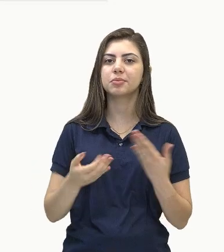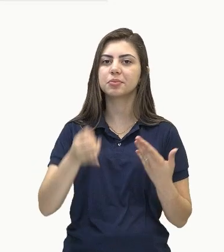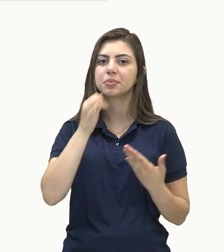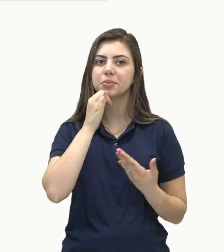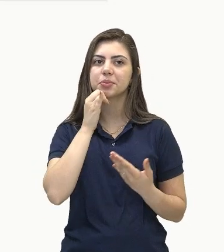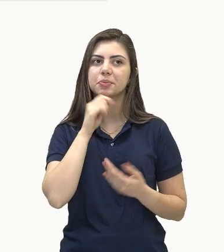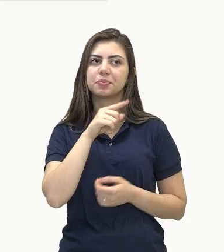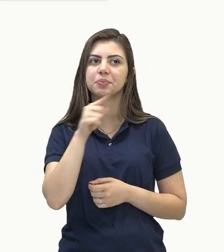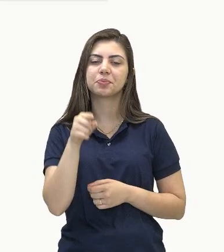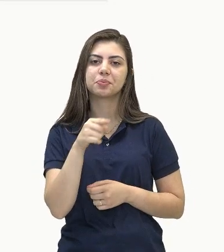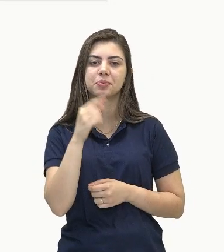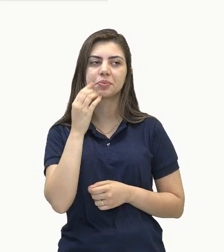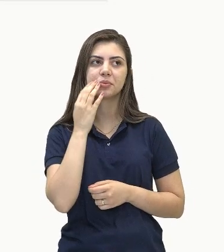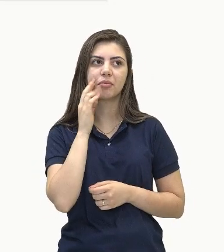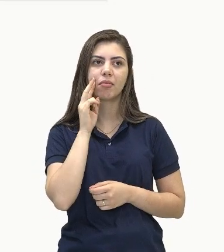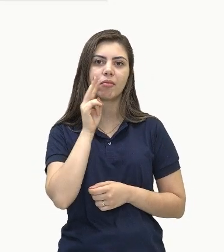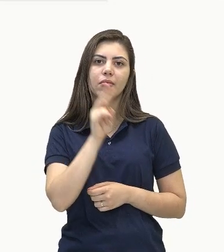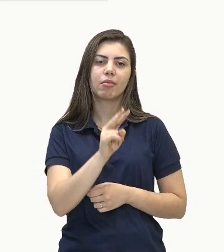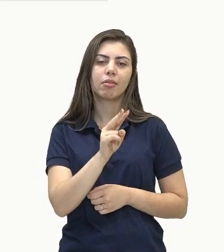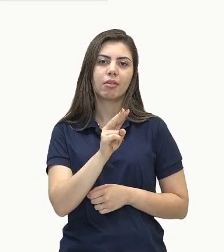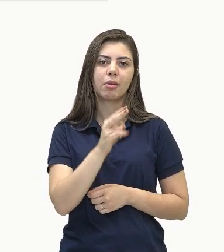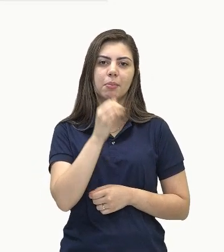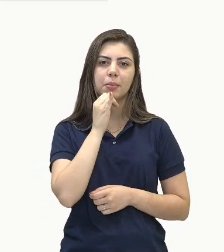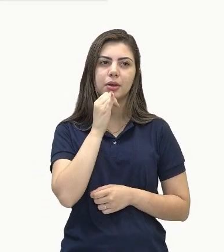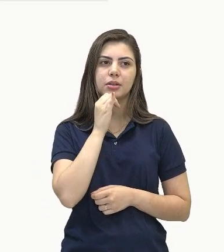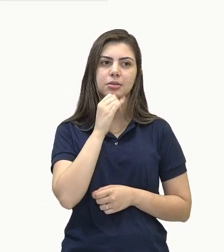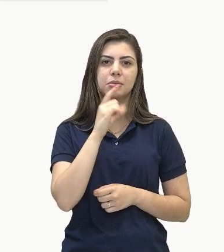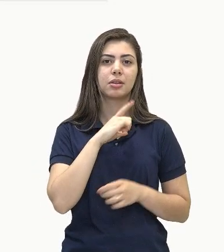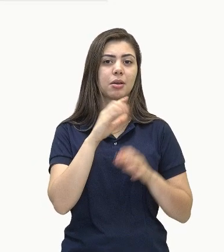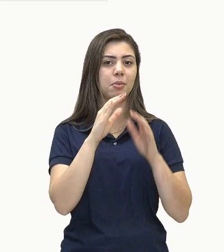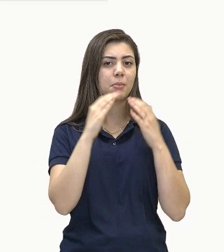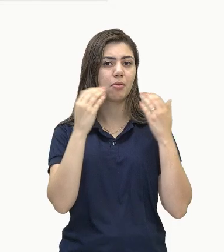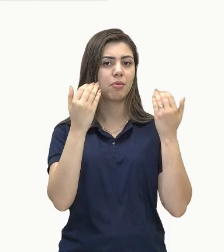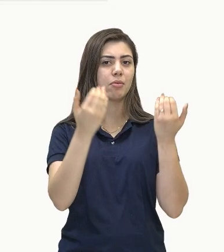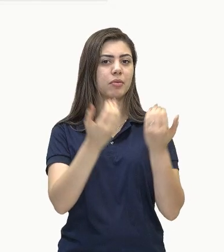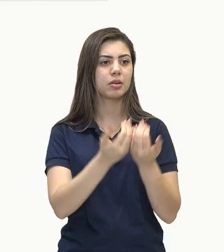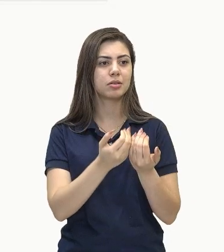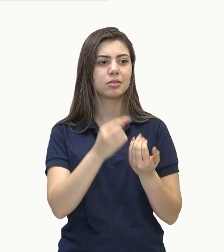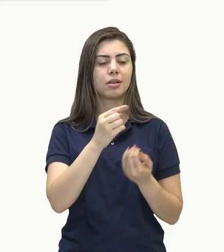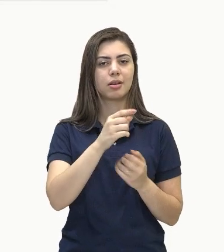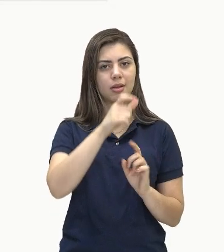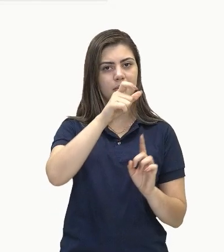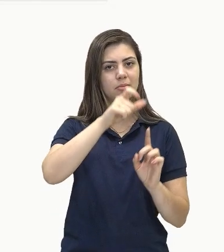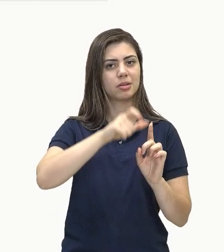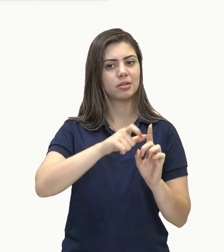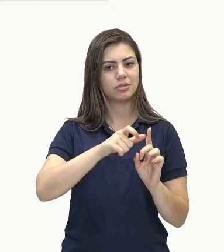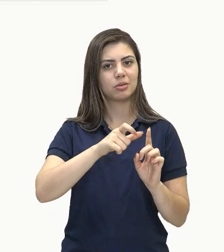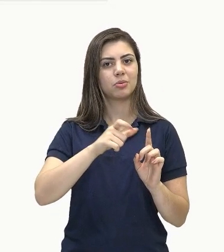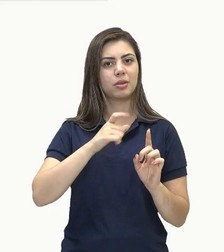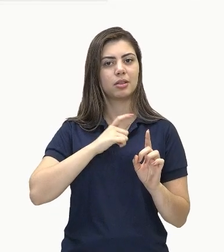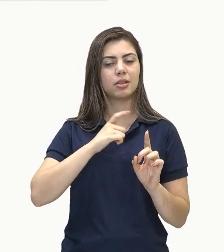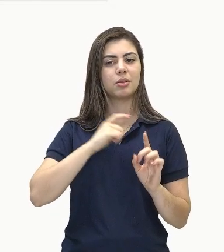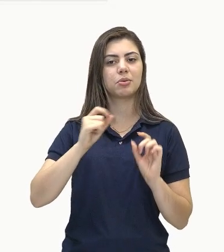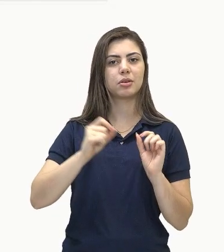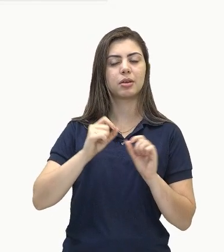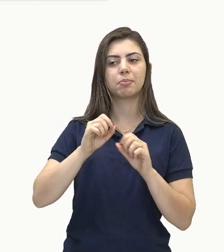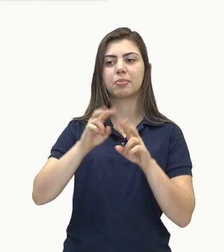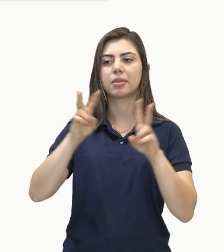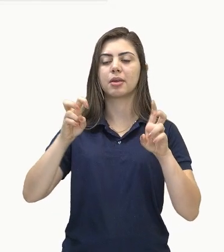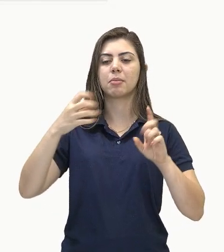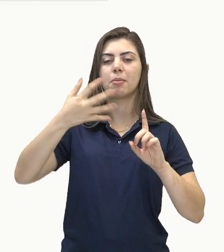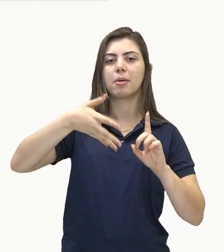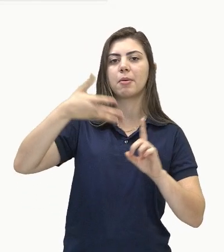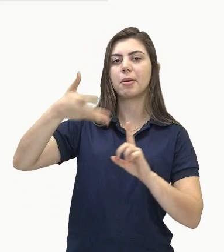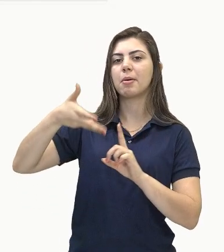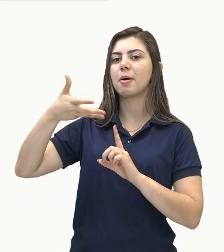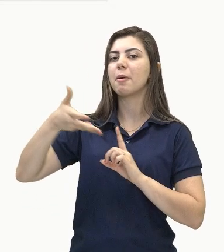por exemplo, uma conferência, ali o autor também está utilizando, apresentando uma temática, mas ele também